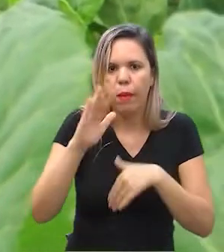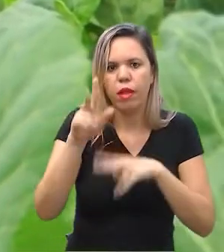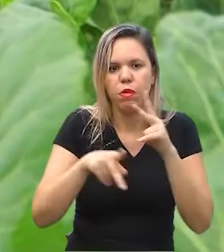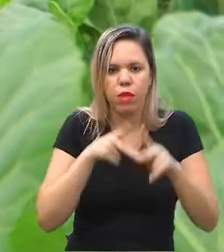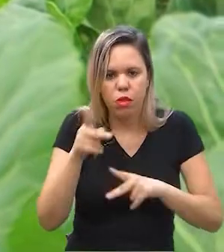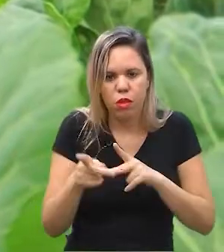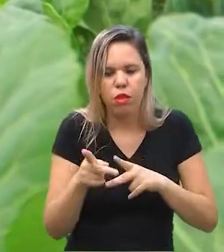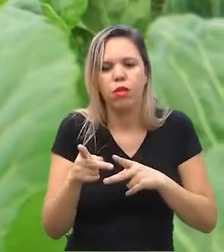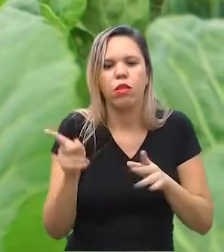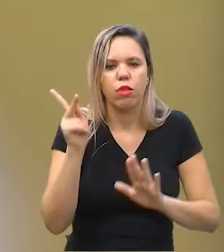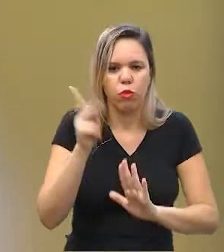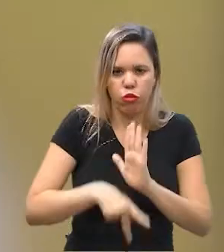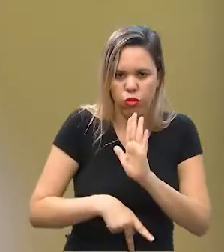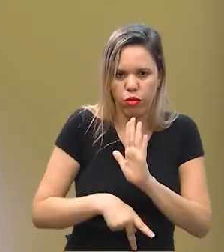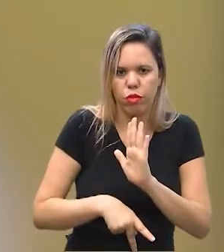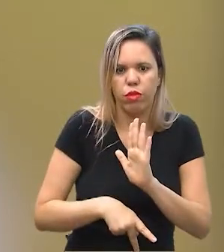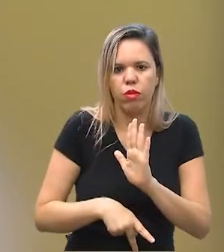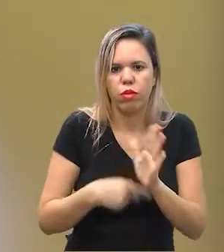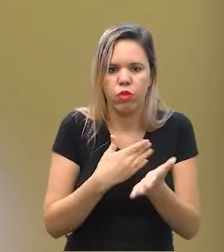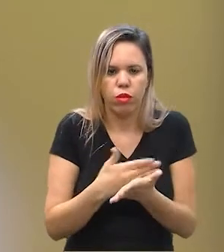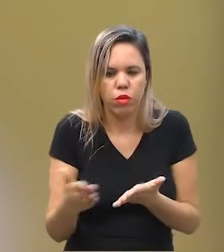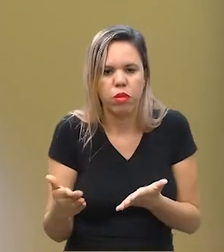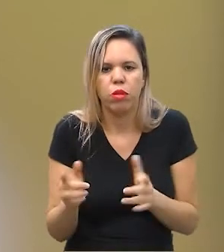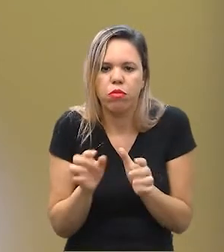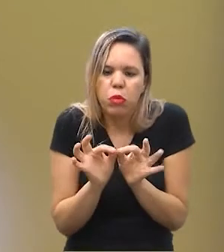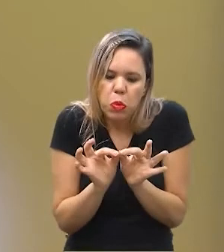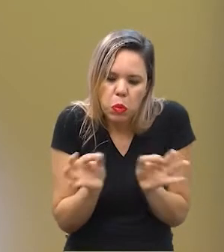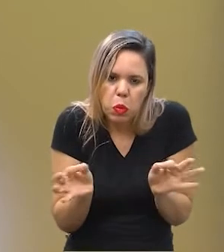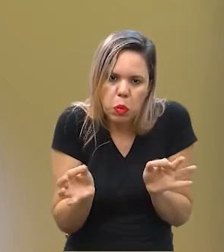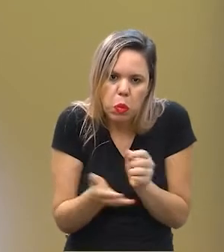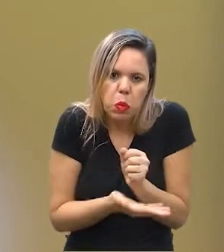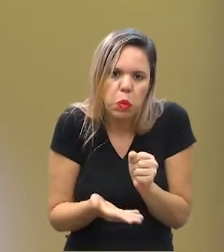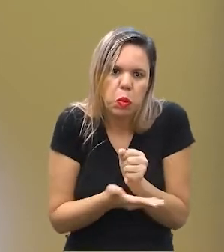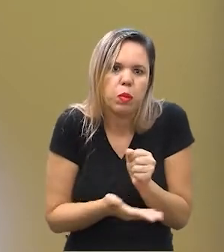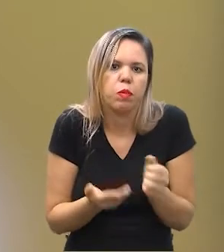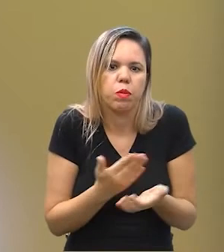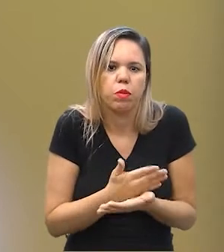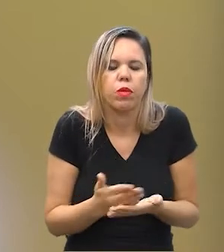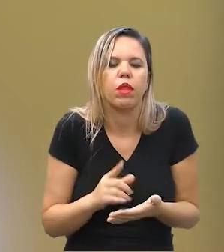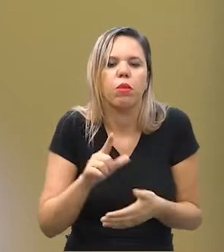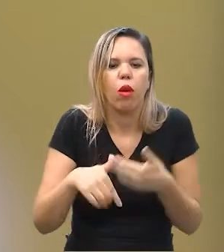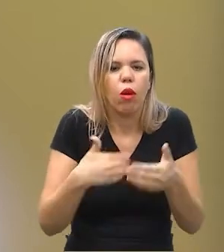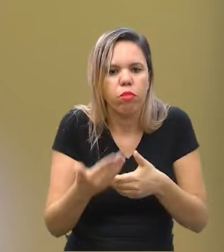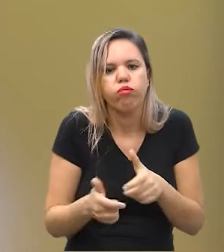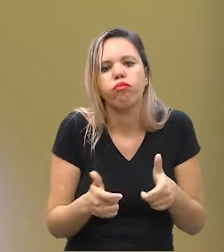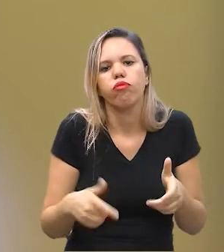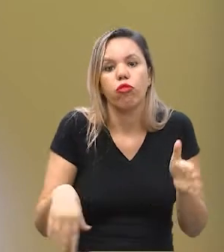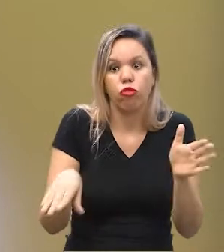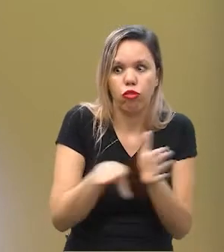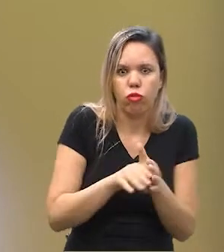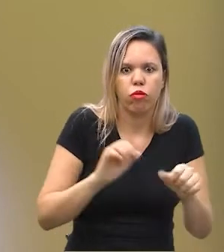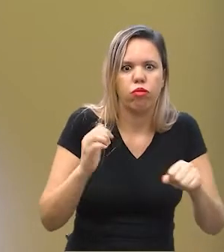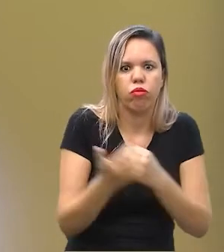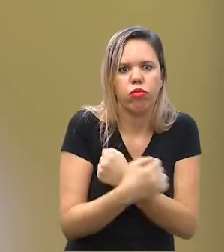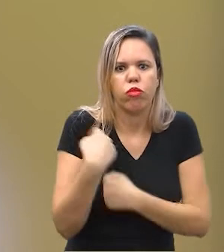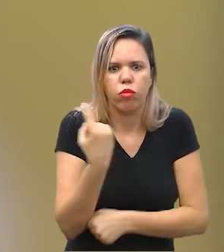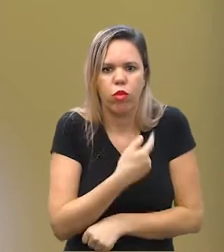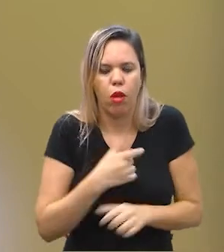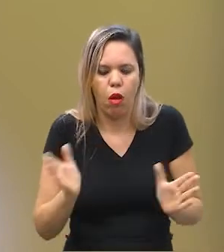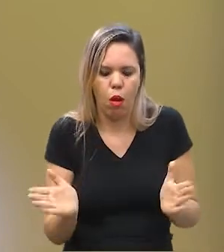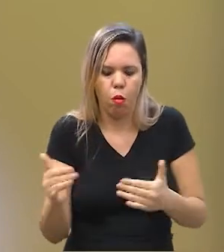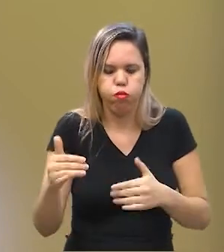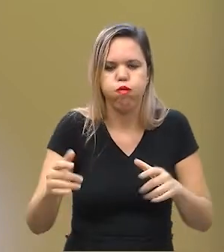gente nesse projeto. E começamos bem pequenos, né? Logo veio a situação da pandemia e nossas